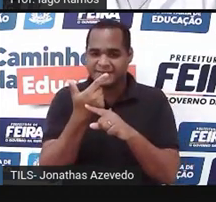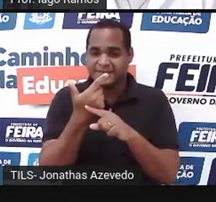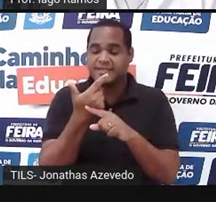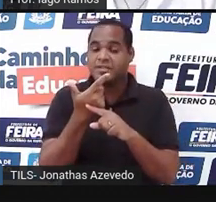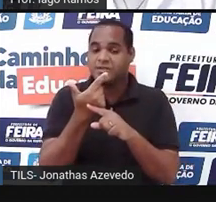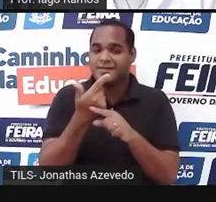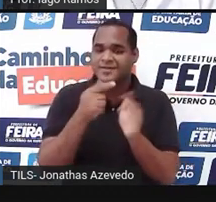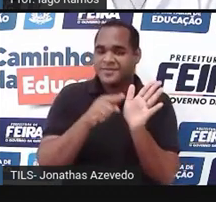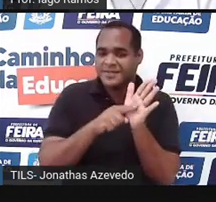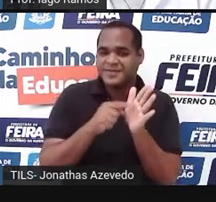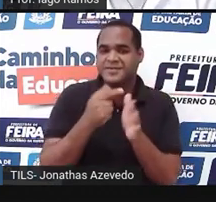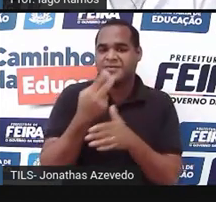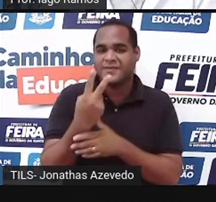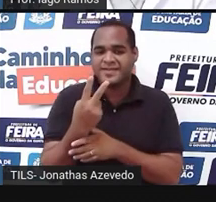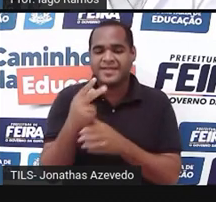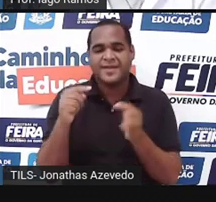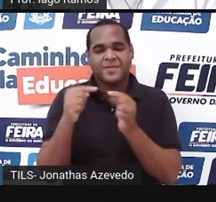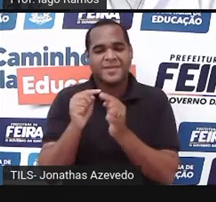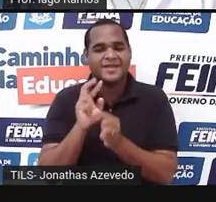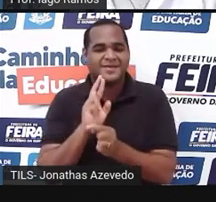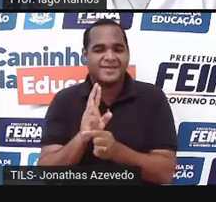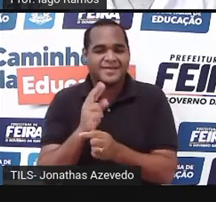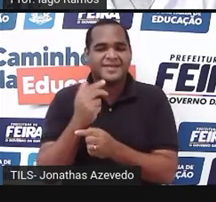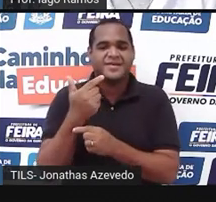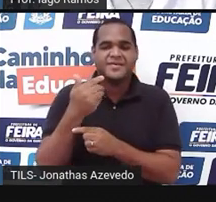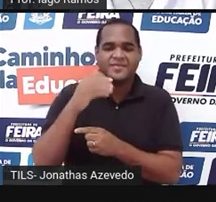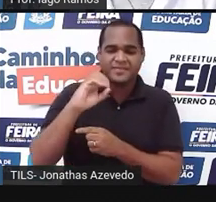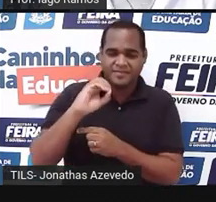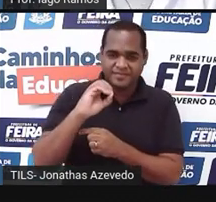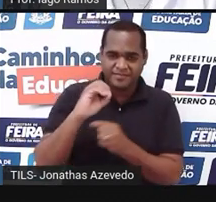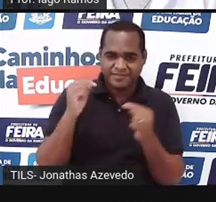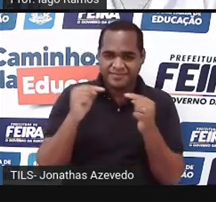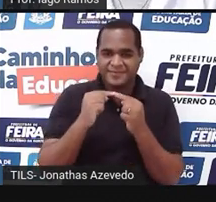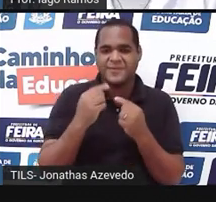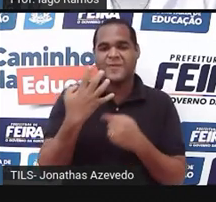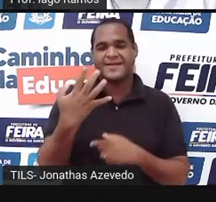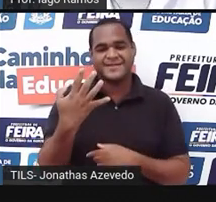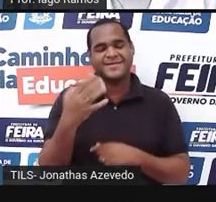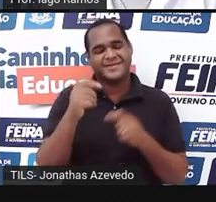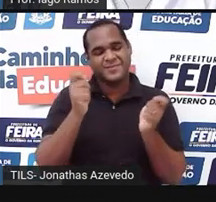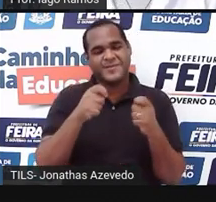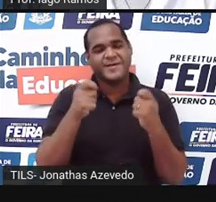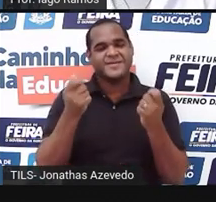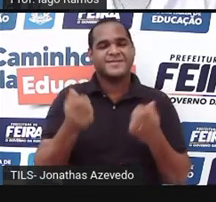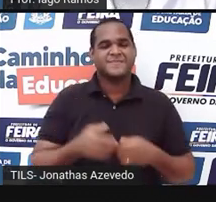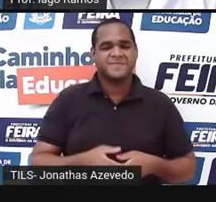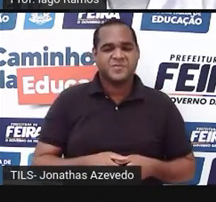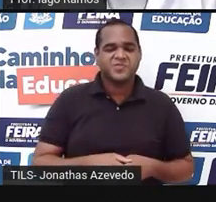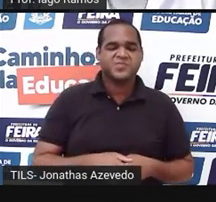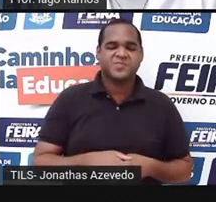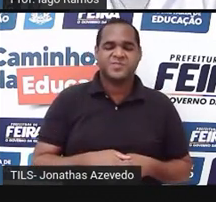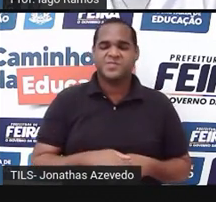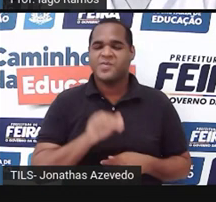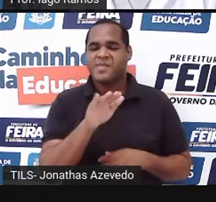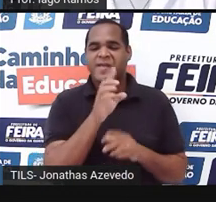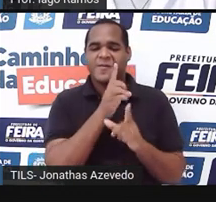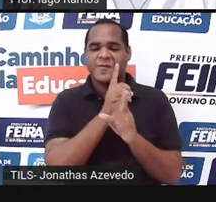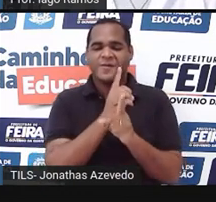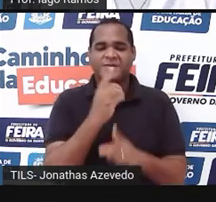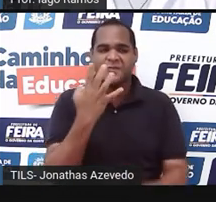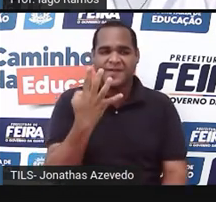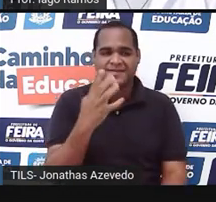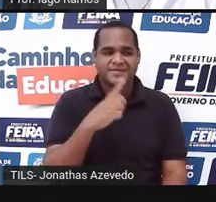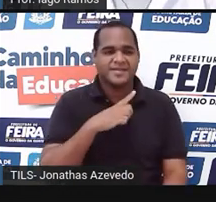1212 - 2 = 10 Então só pode ser quatro mas vamos ver como é que a gente encontra esse